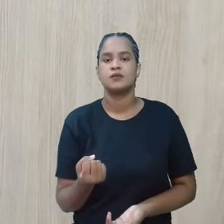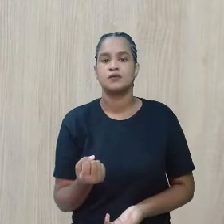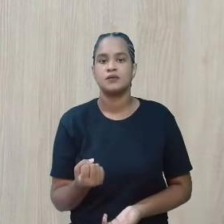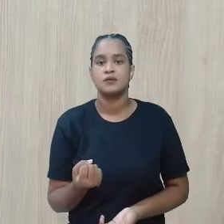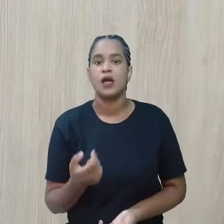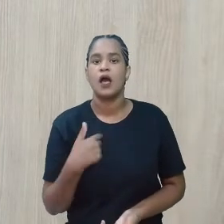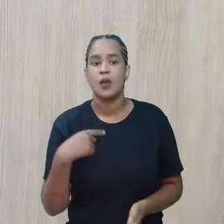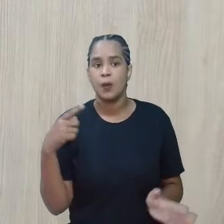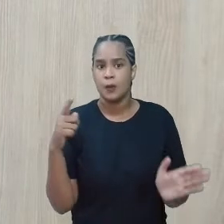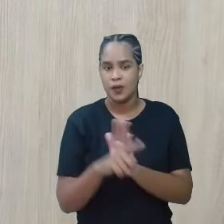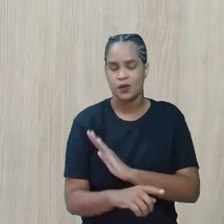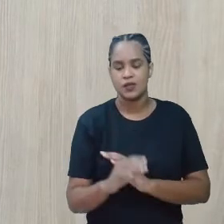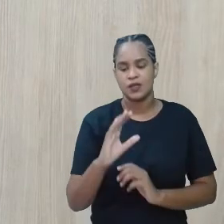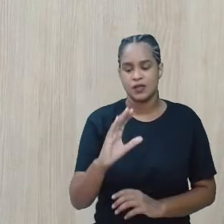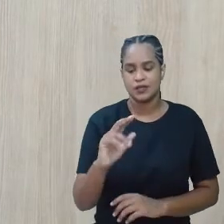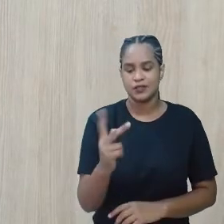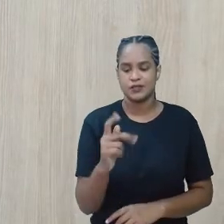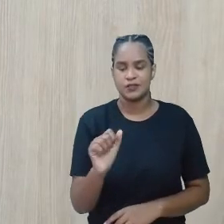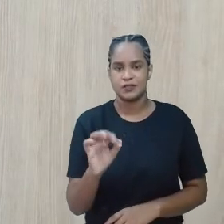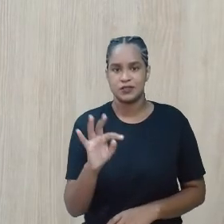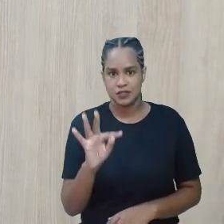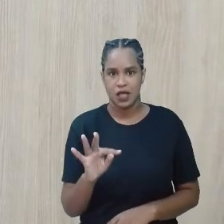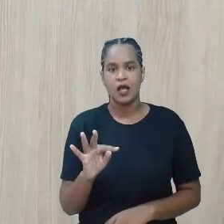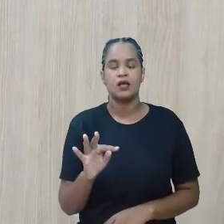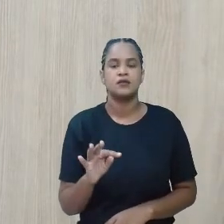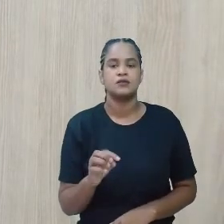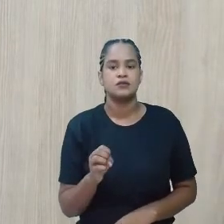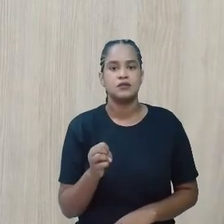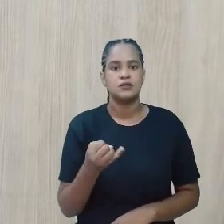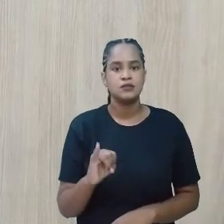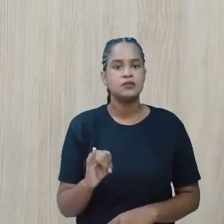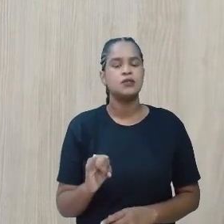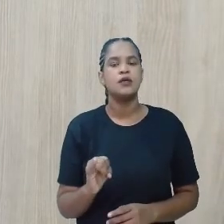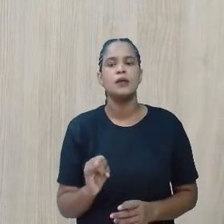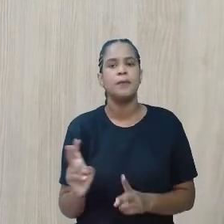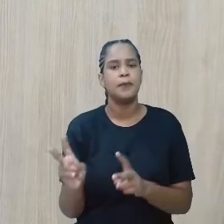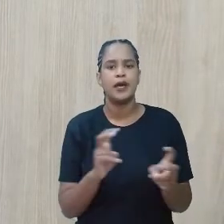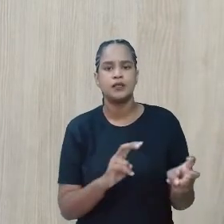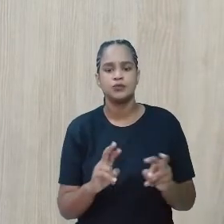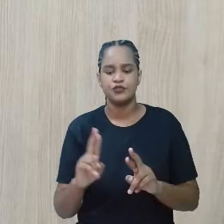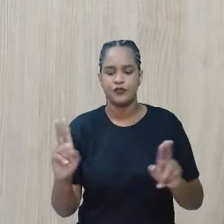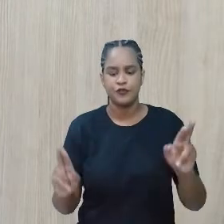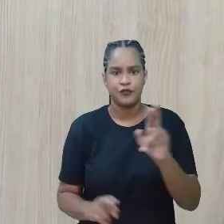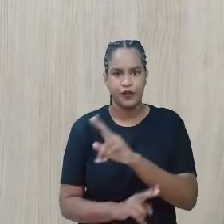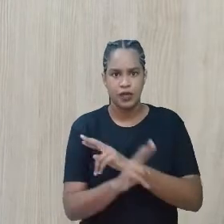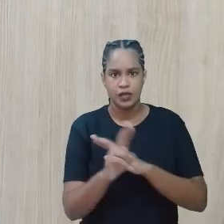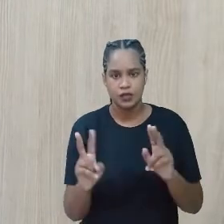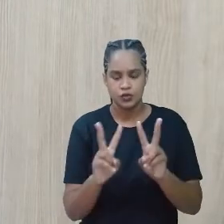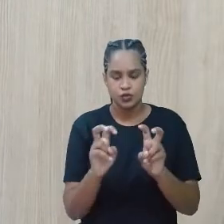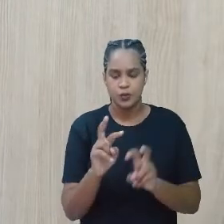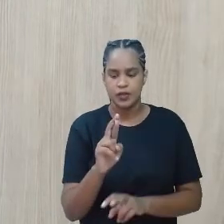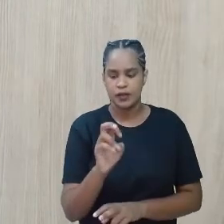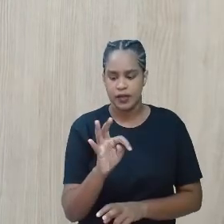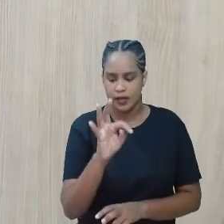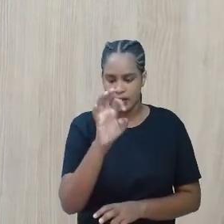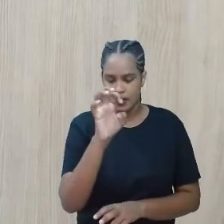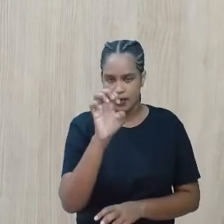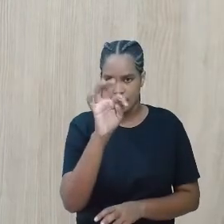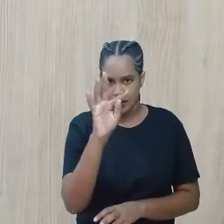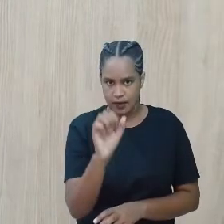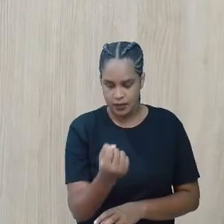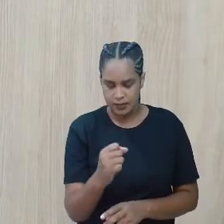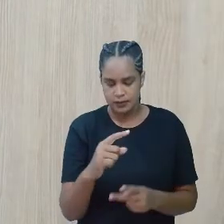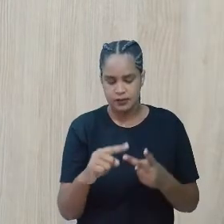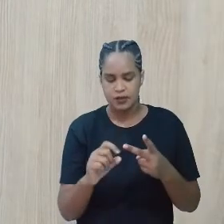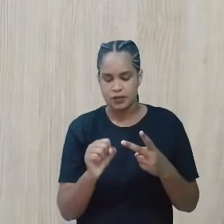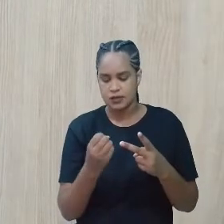perguntado aqui no chat, né, se eles estavam acompanhando as diferenças. E falando sobre esse acompanhamento das diferenças entre retas, semi-retas